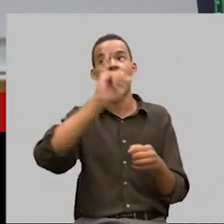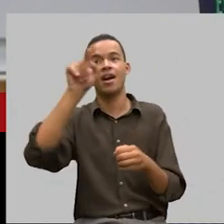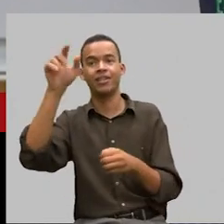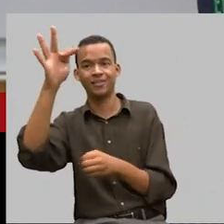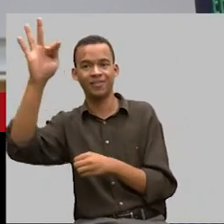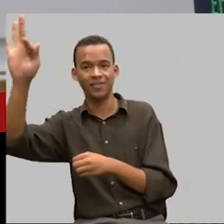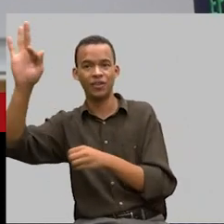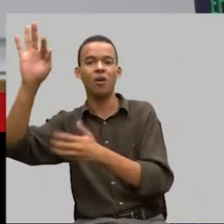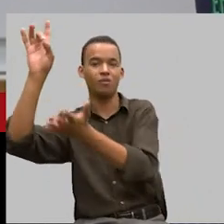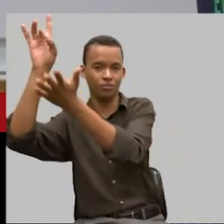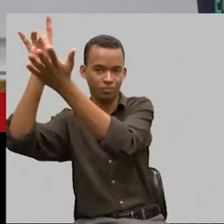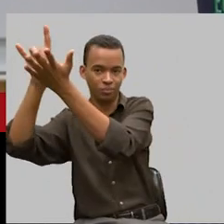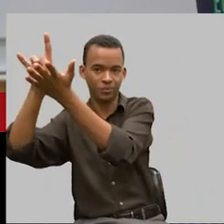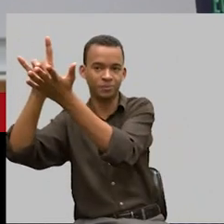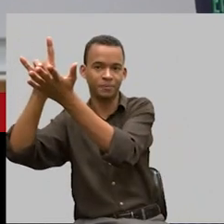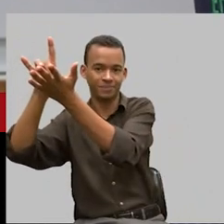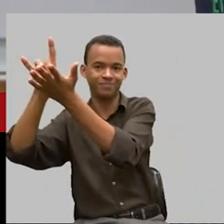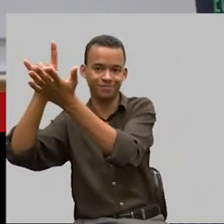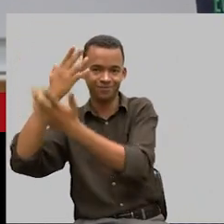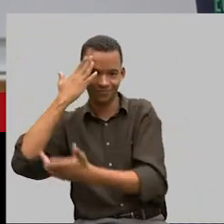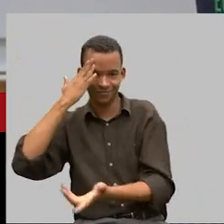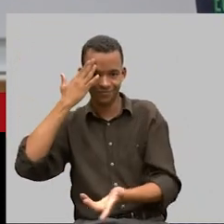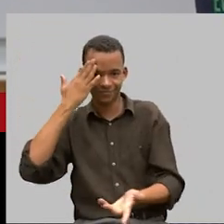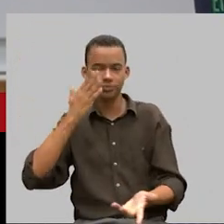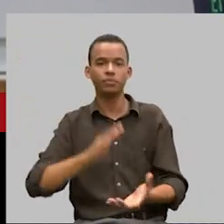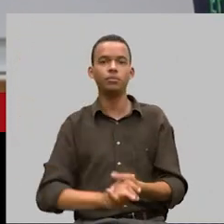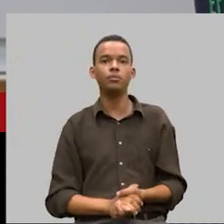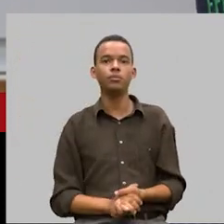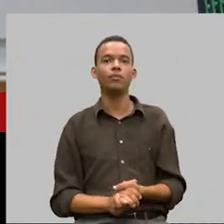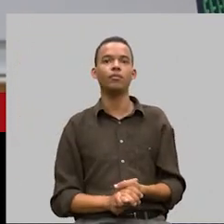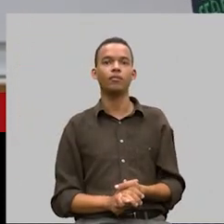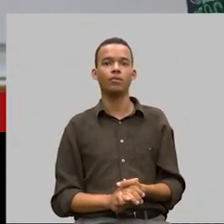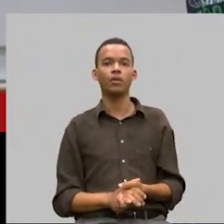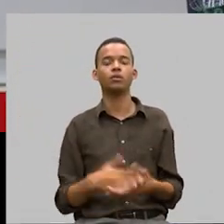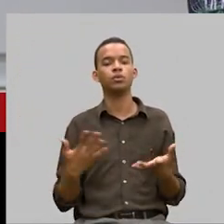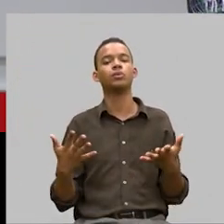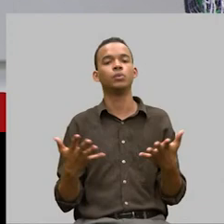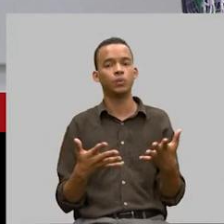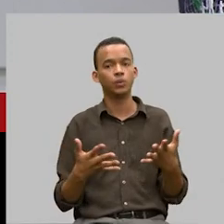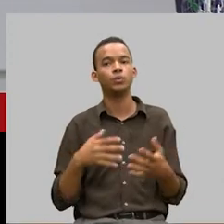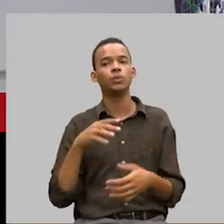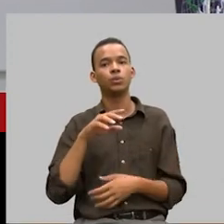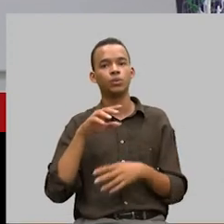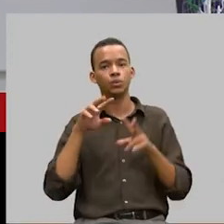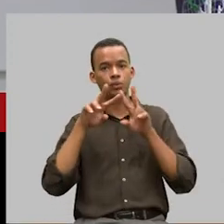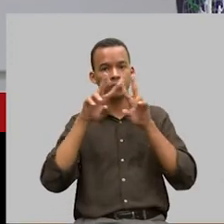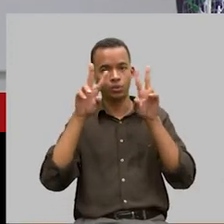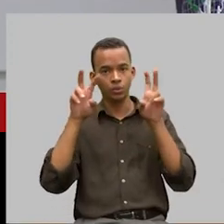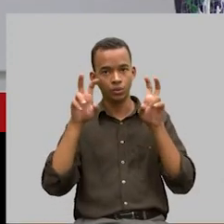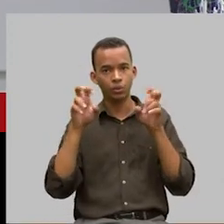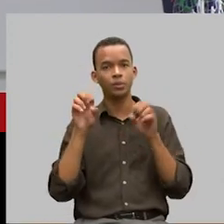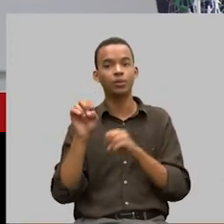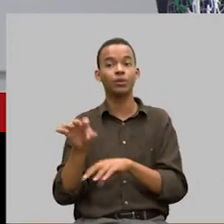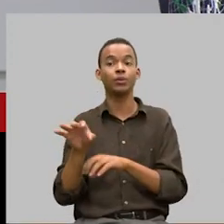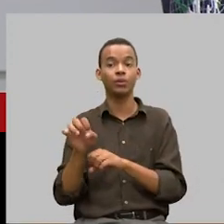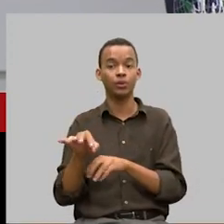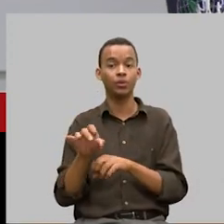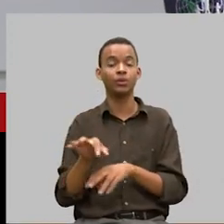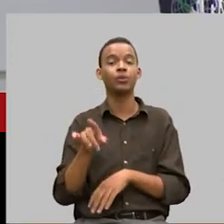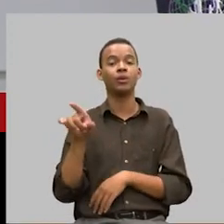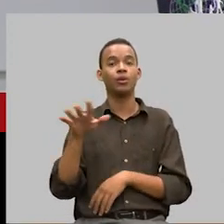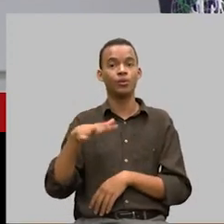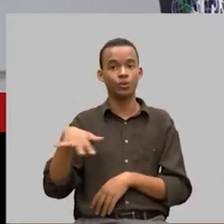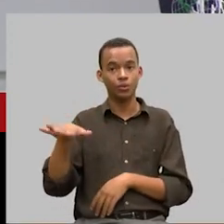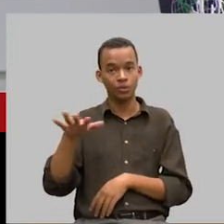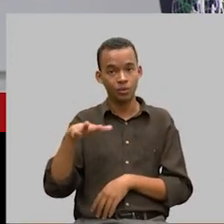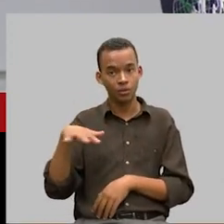aí Me disseram que isso aqui era um debate público para falar sobre educação do campo em Minas Gerais me disseram também que